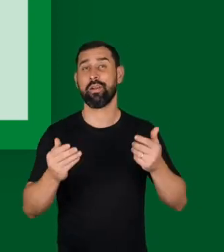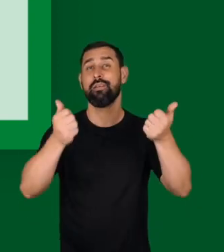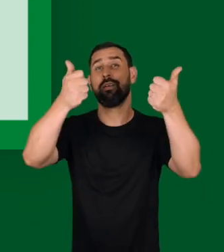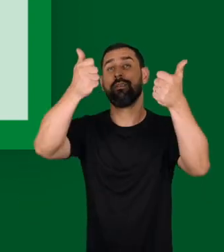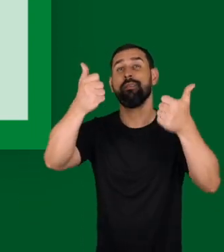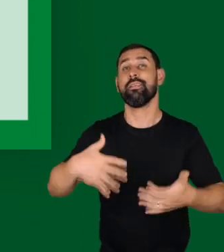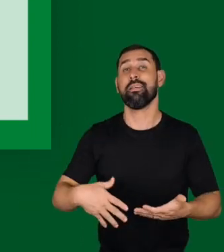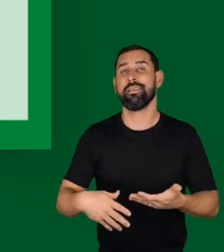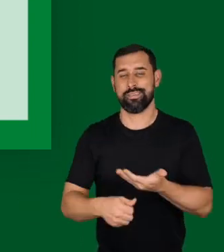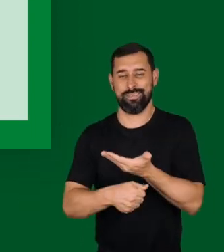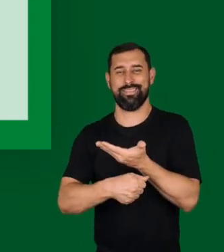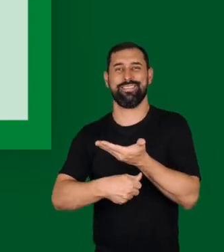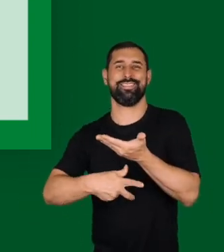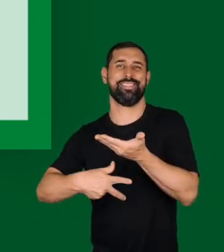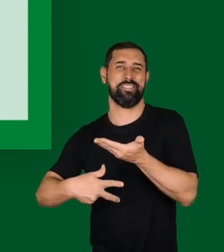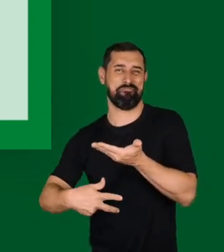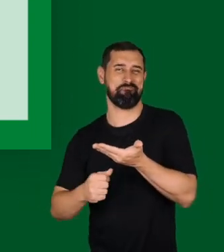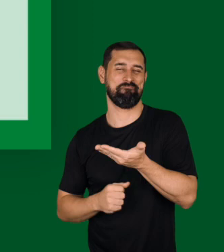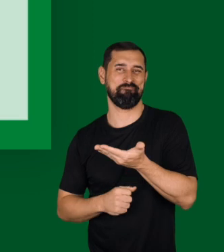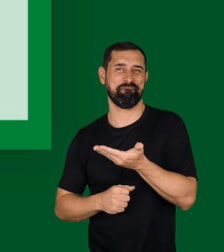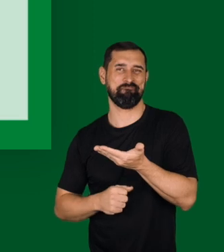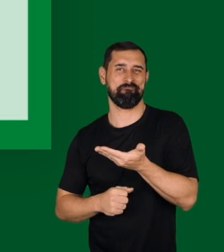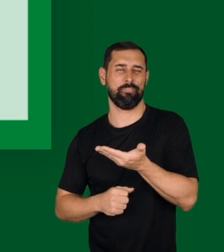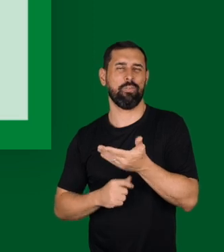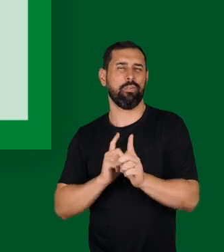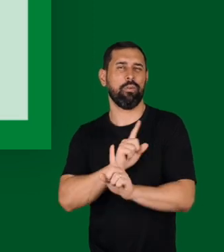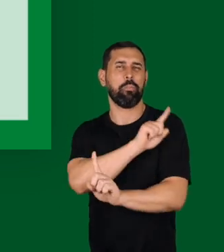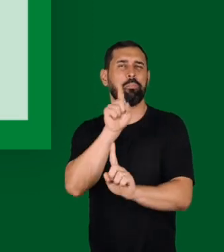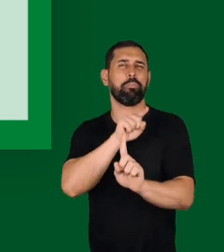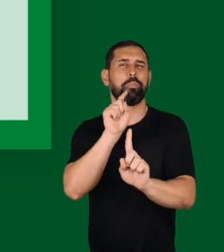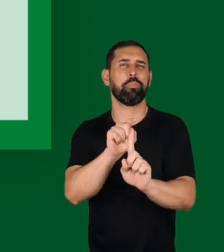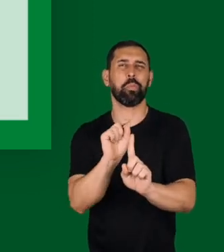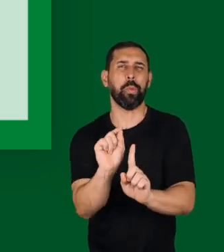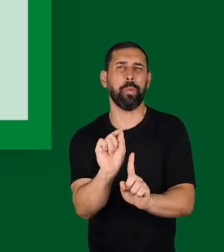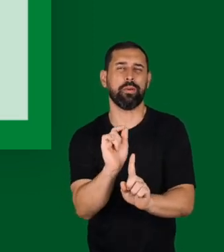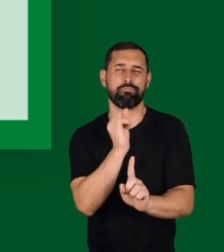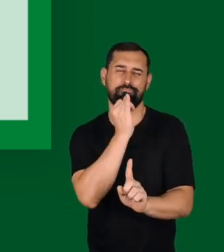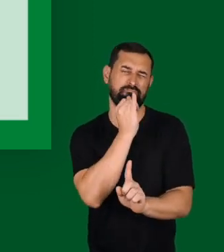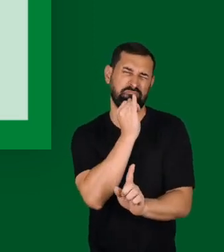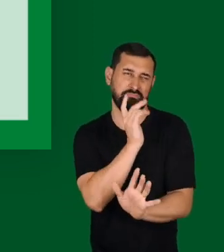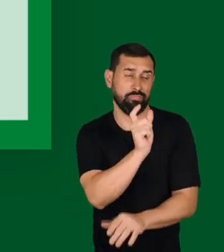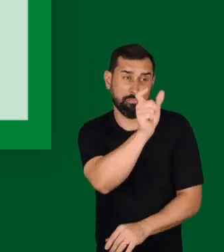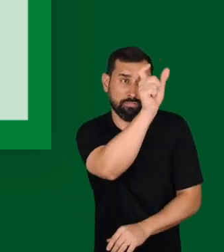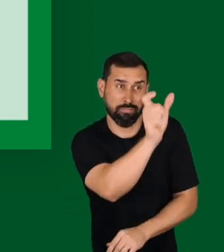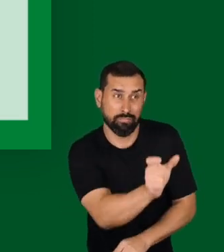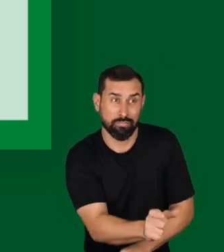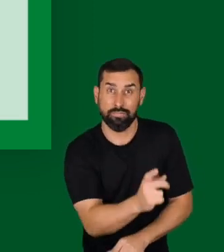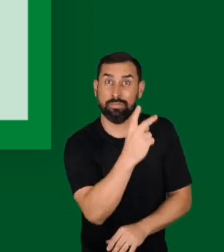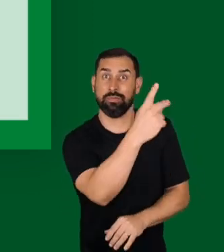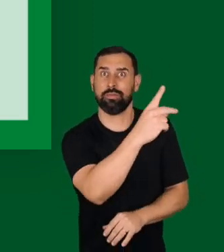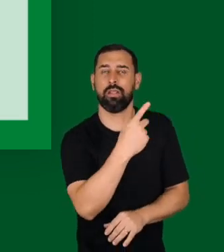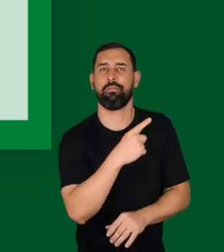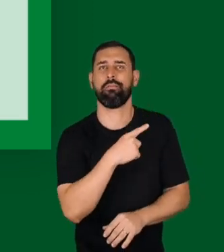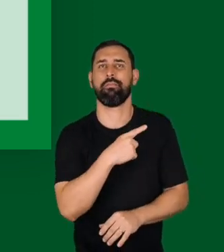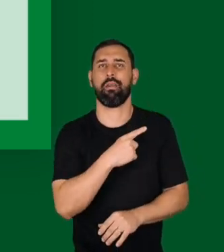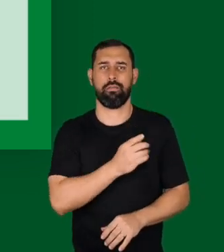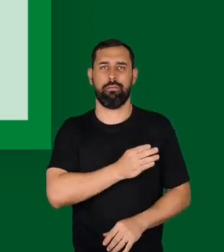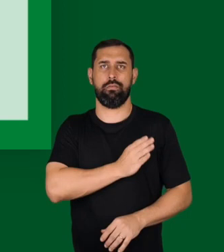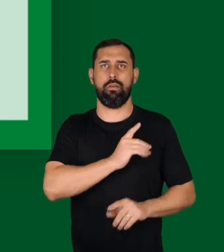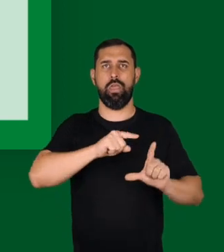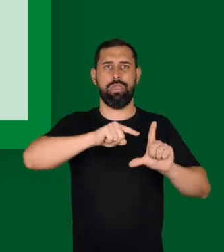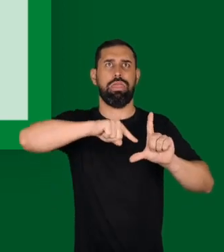Agora, a gente vai falar um pouco do suporte avançado de vida, ou seja, a gente vai falar daquelas situações em que o paciente